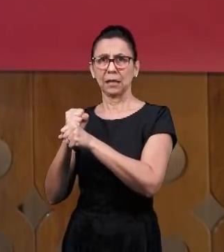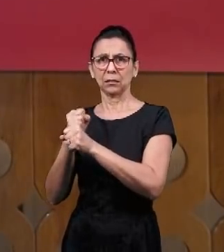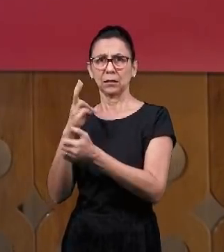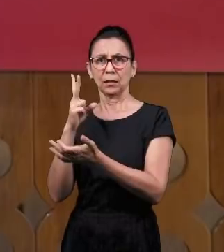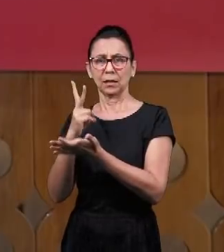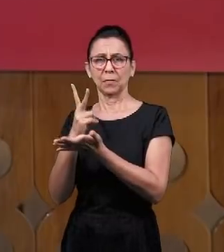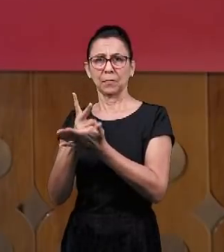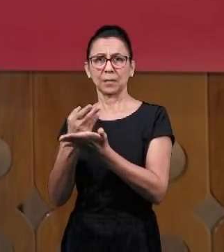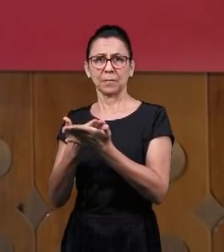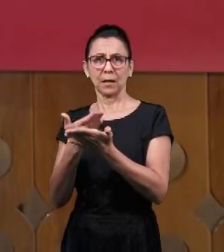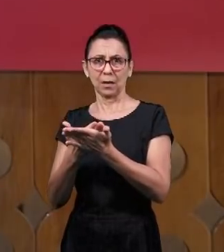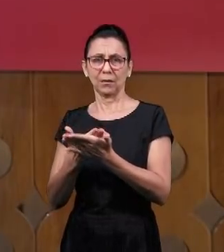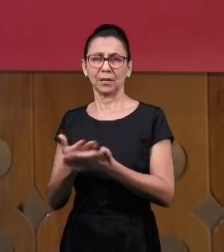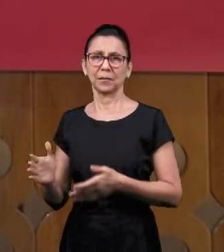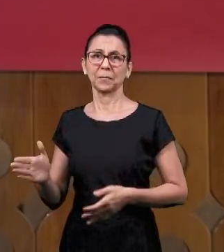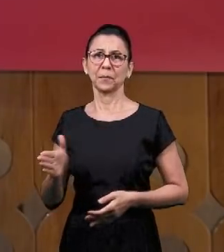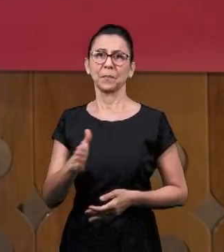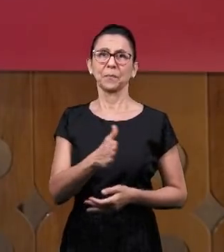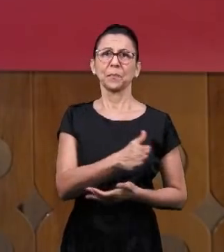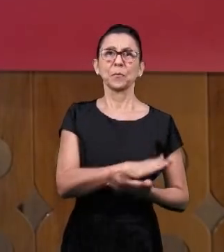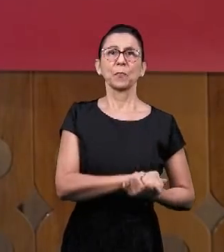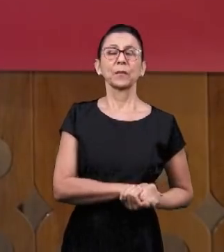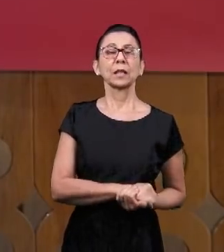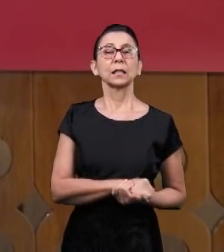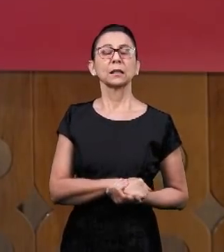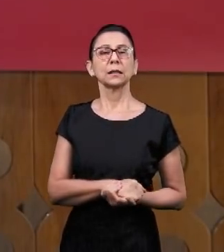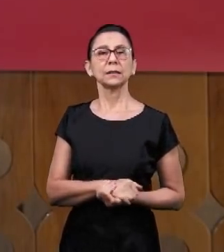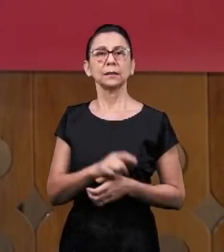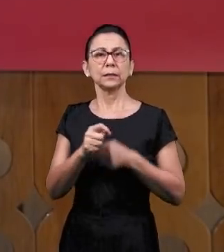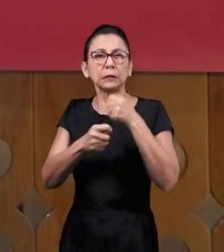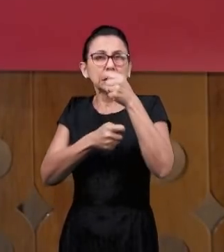Deixando toda a malícia, todo o engano.